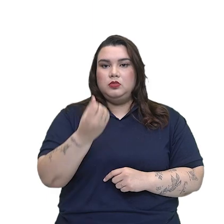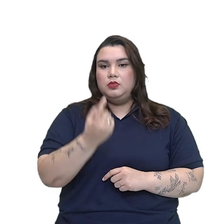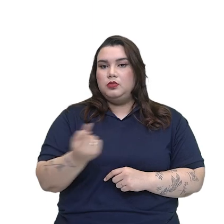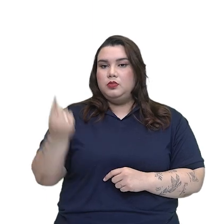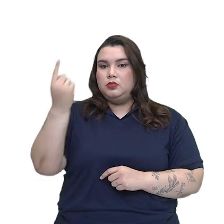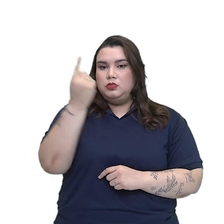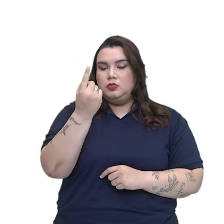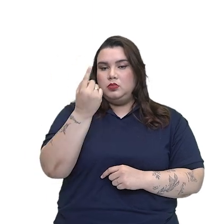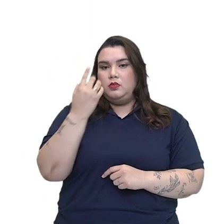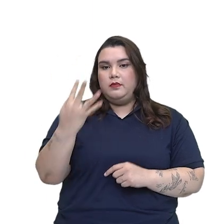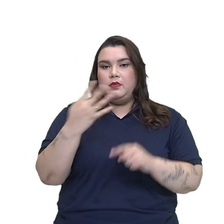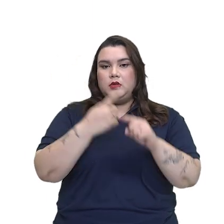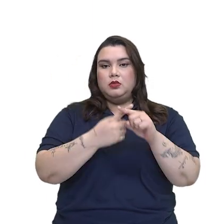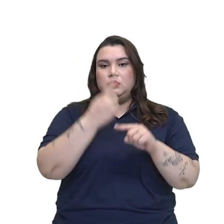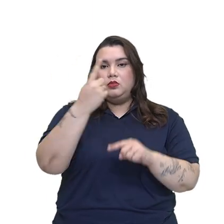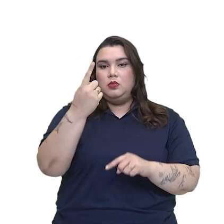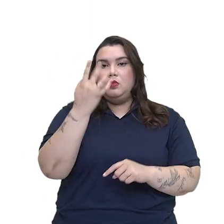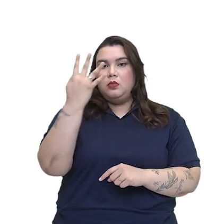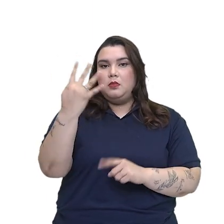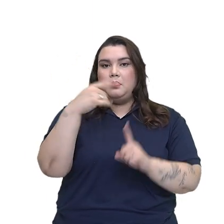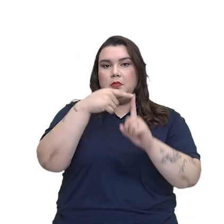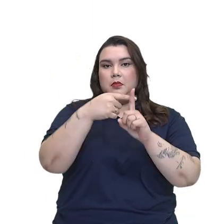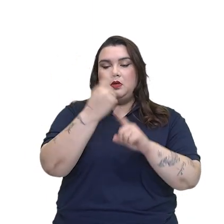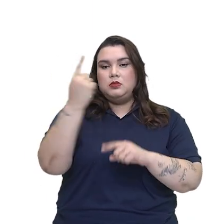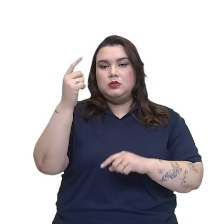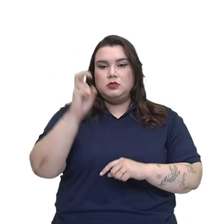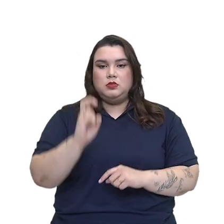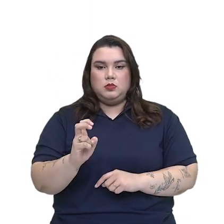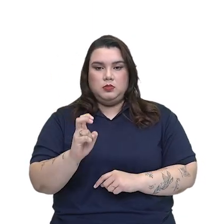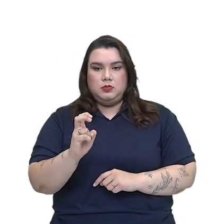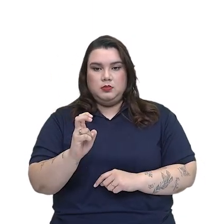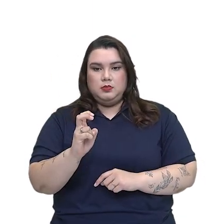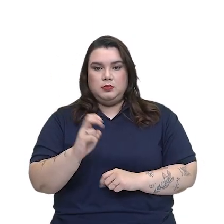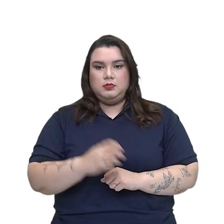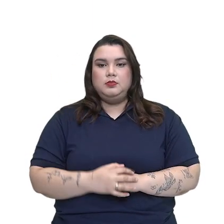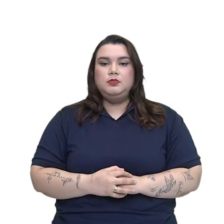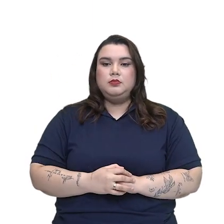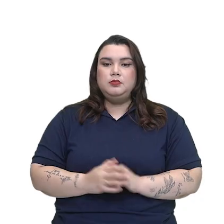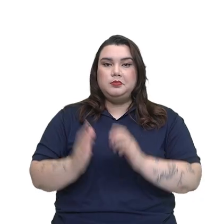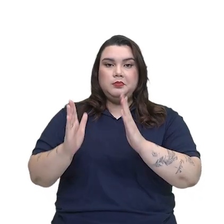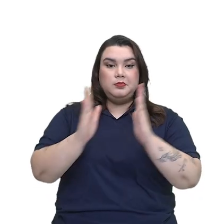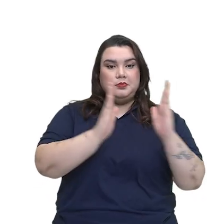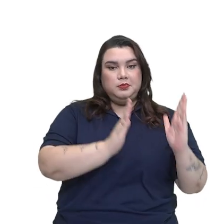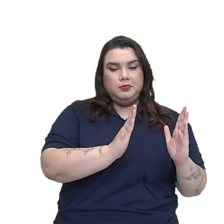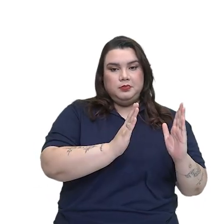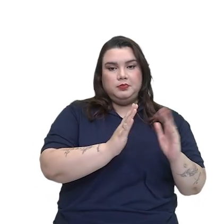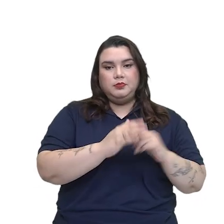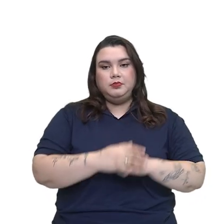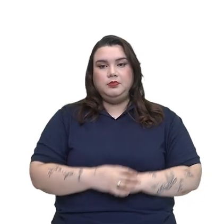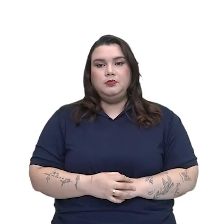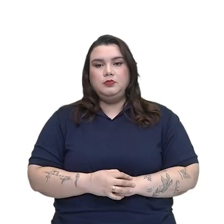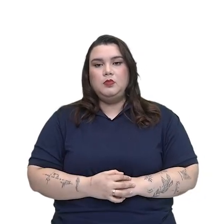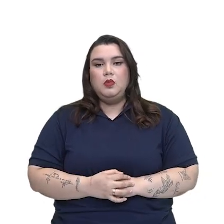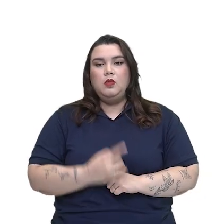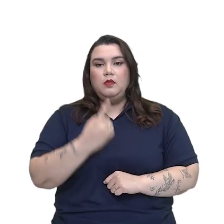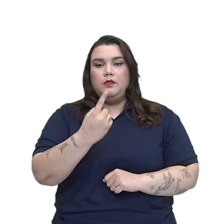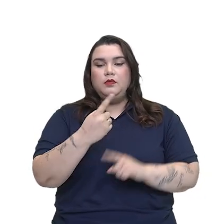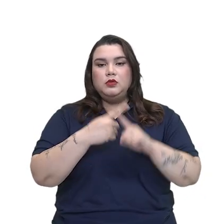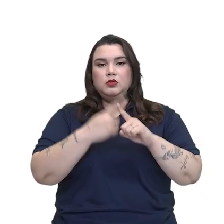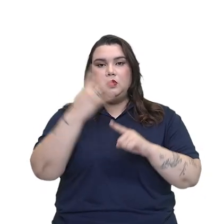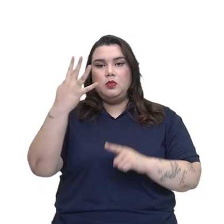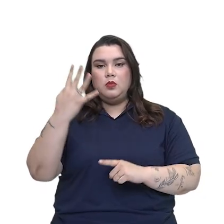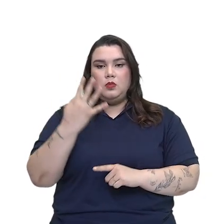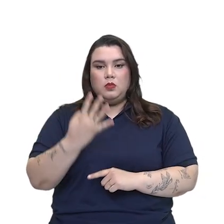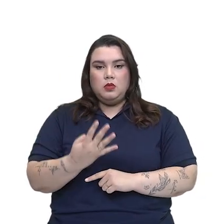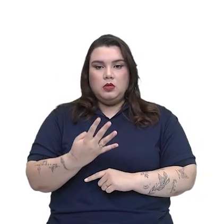Vai 1. Ó. 4 vezes 1 é 4 e 1, 5. Pula uma casa. Agora é a vez do 1. 1